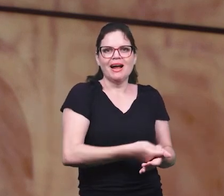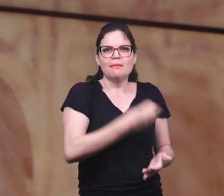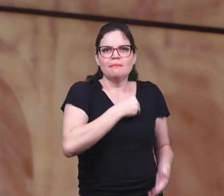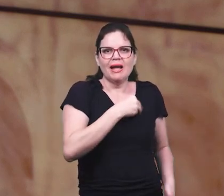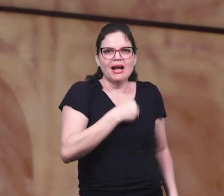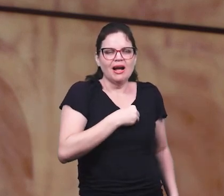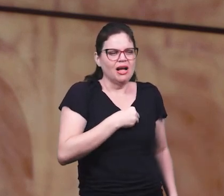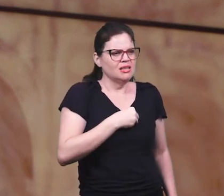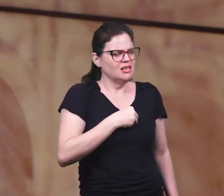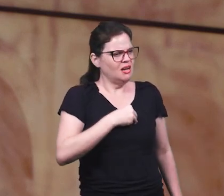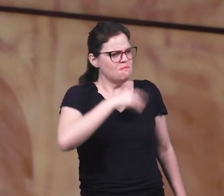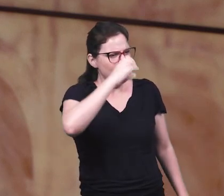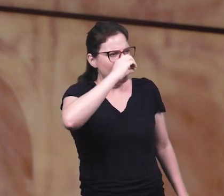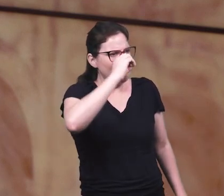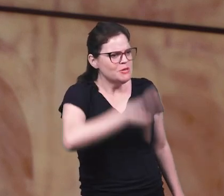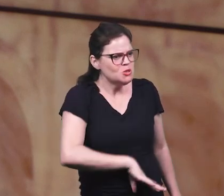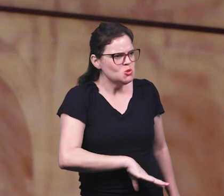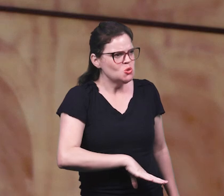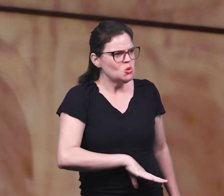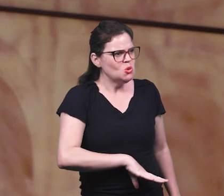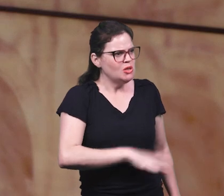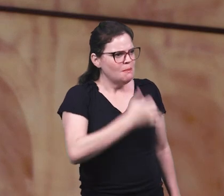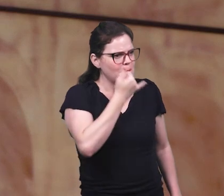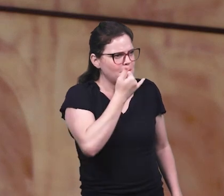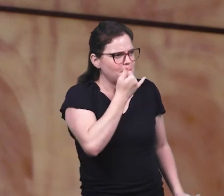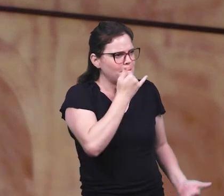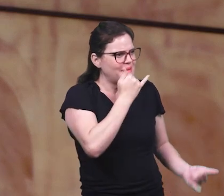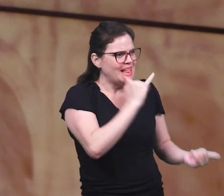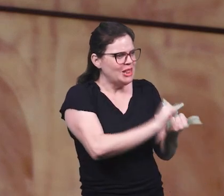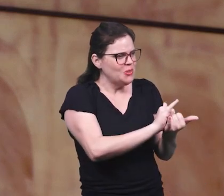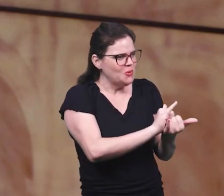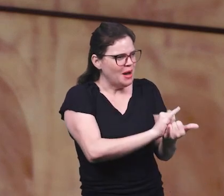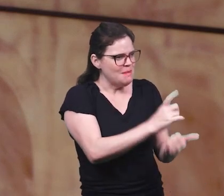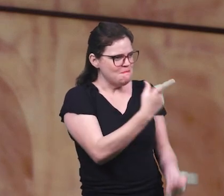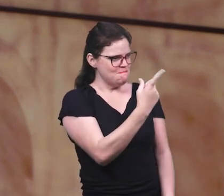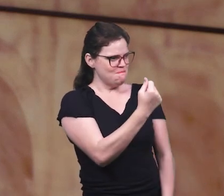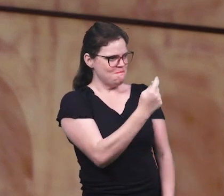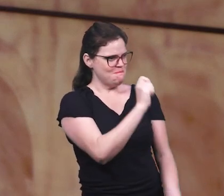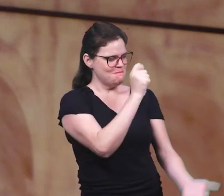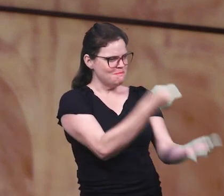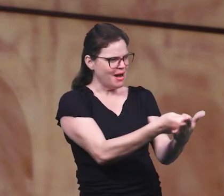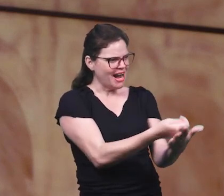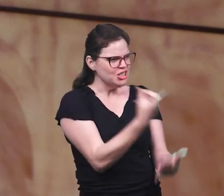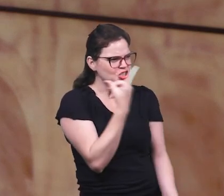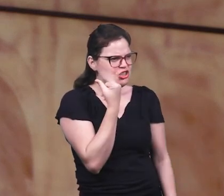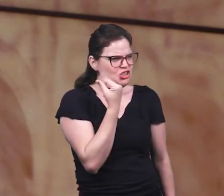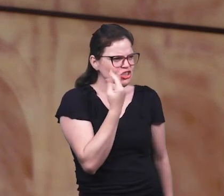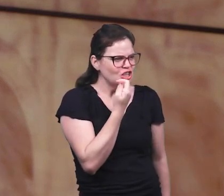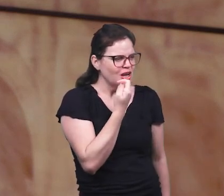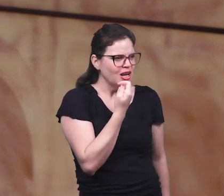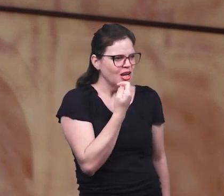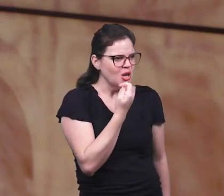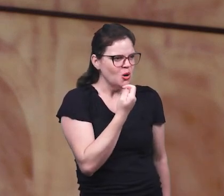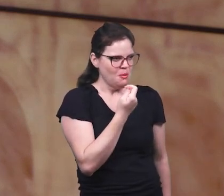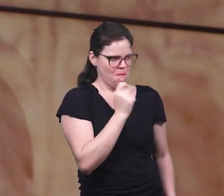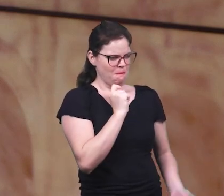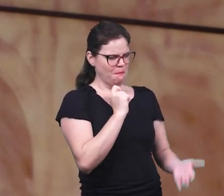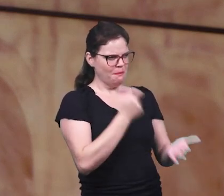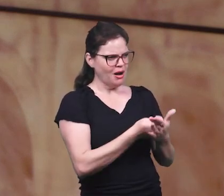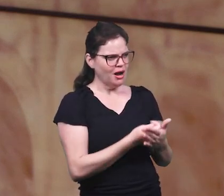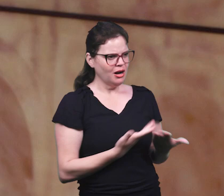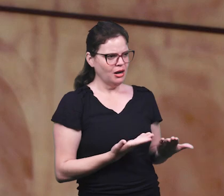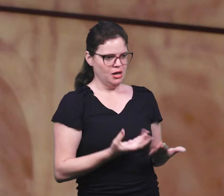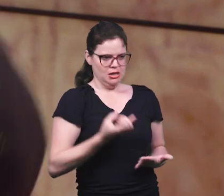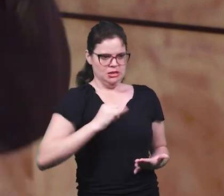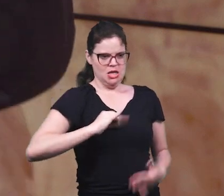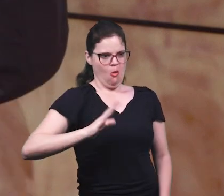viu um absurdo o perdão de pecado pagando com dinheiro, né? A pessoa pagar para ter perdão. Se